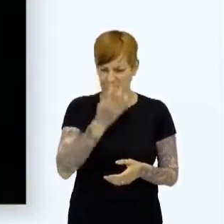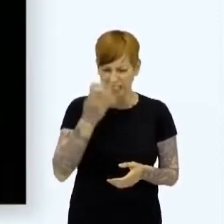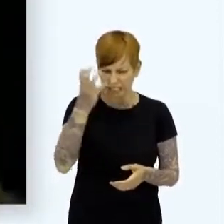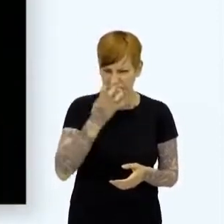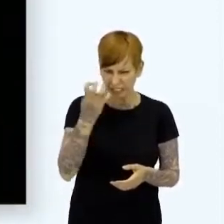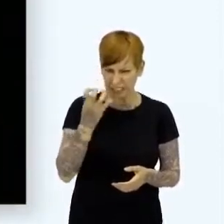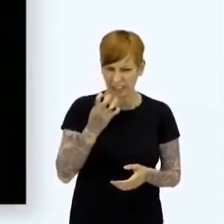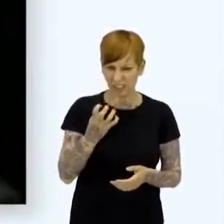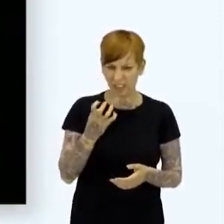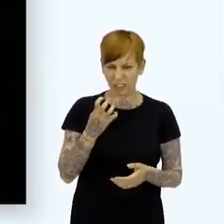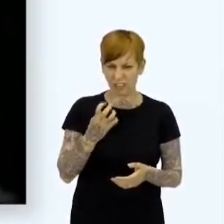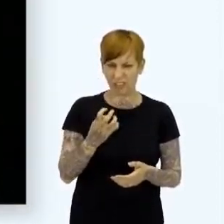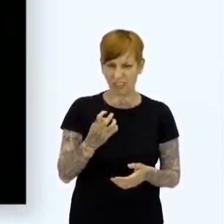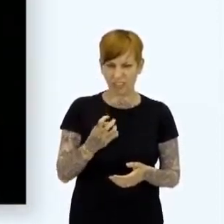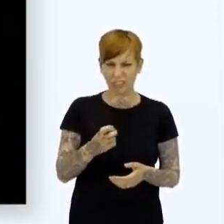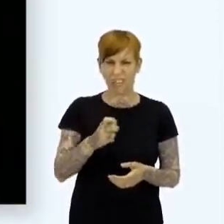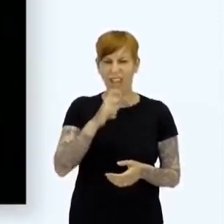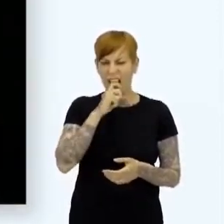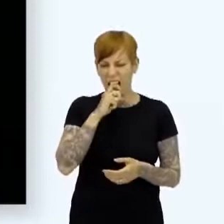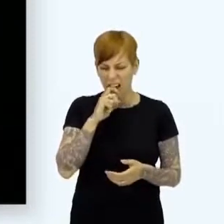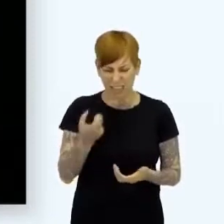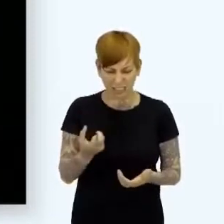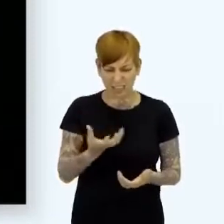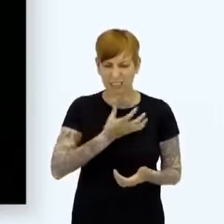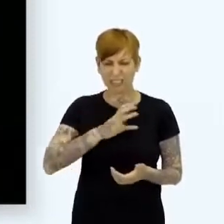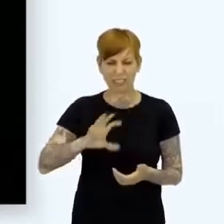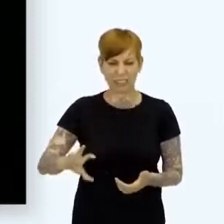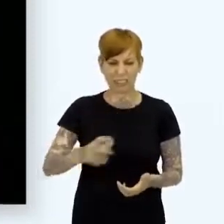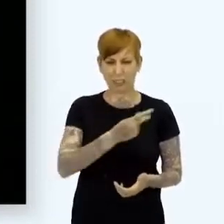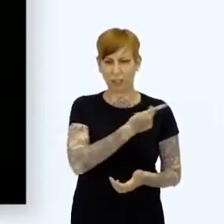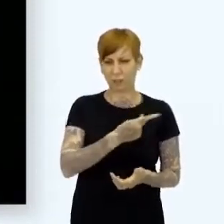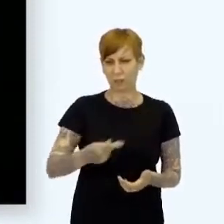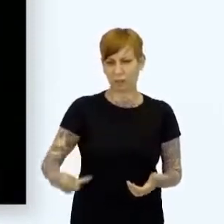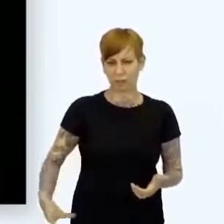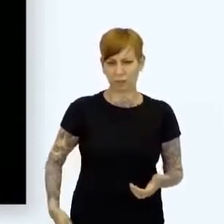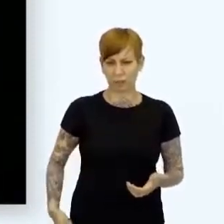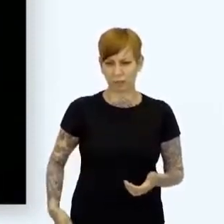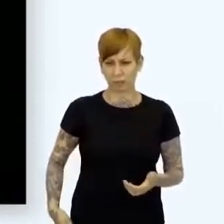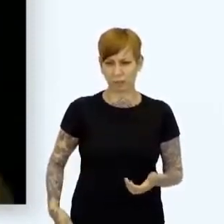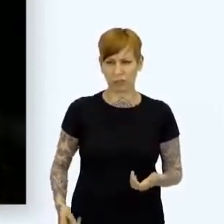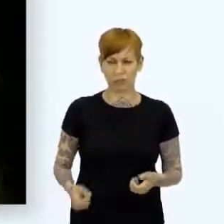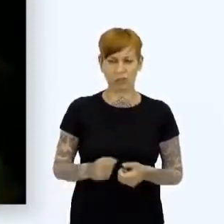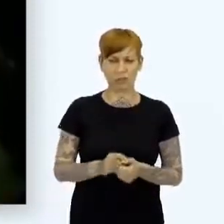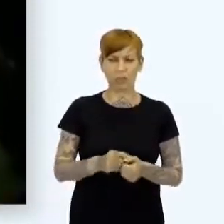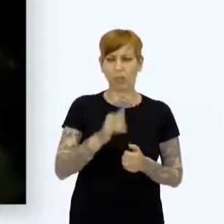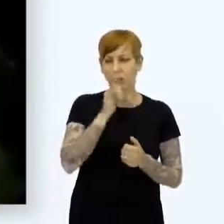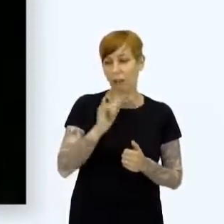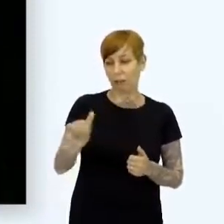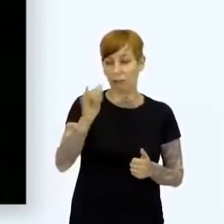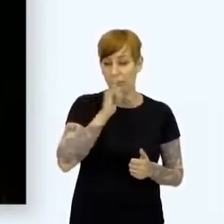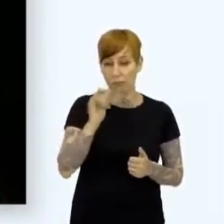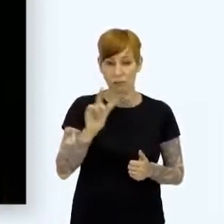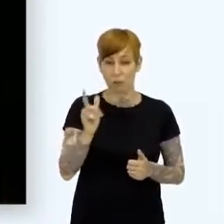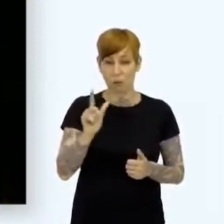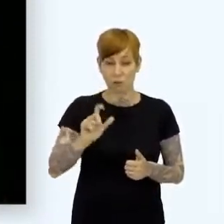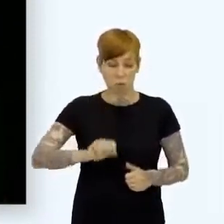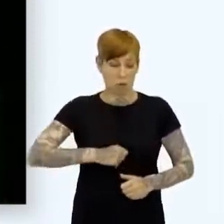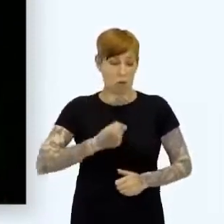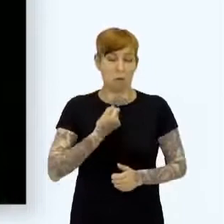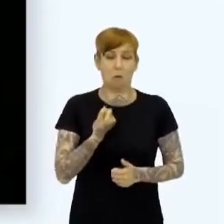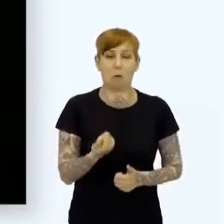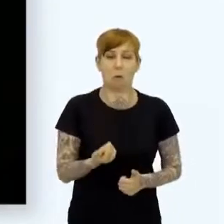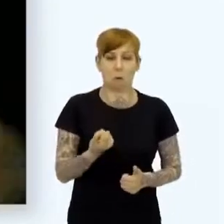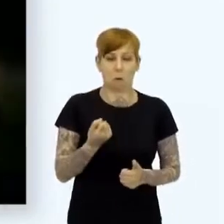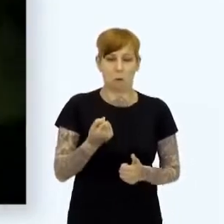furibunda, levanta aqui a inveja contra o senhor presidente da República. Faço uma advertência para que não tenham a coragem de botar